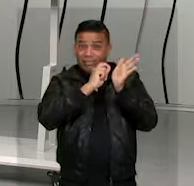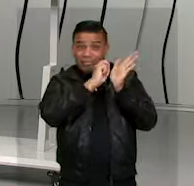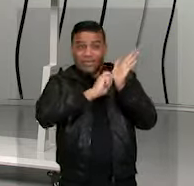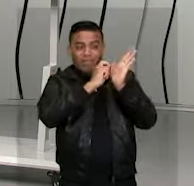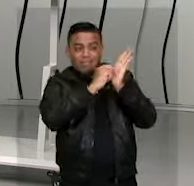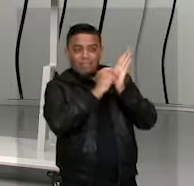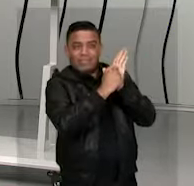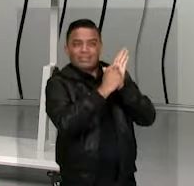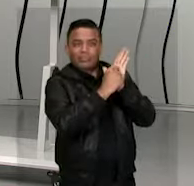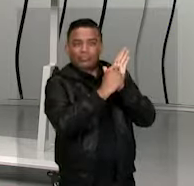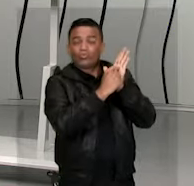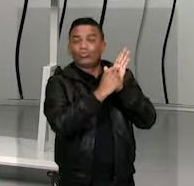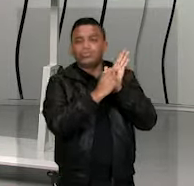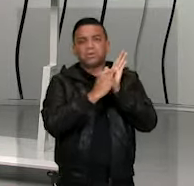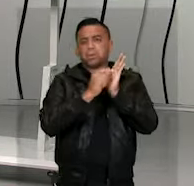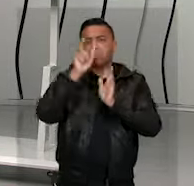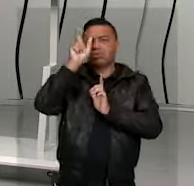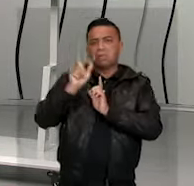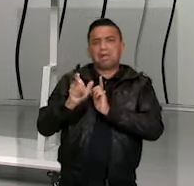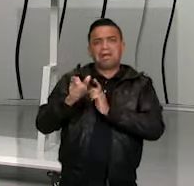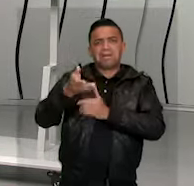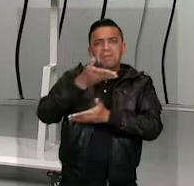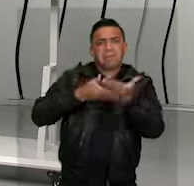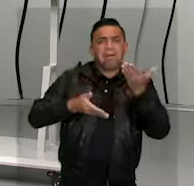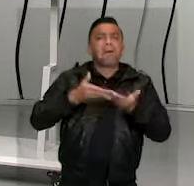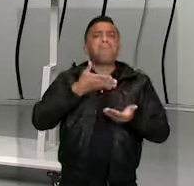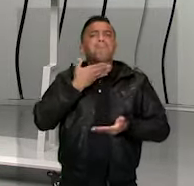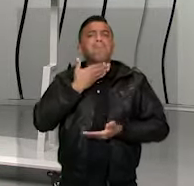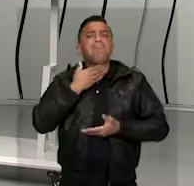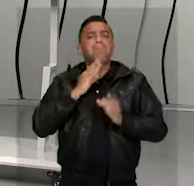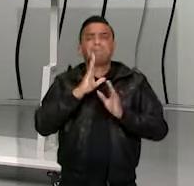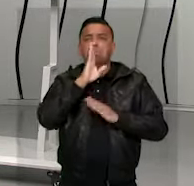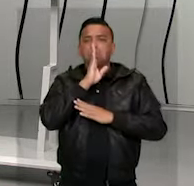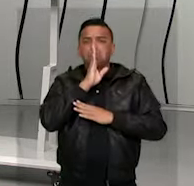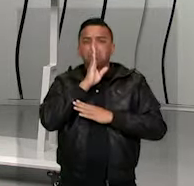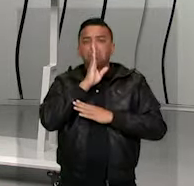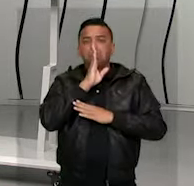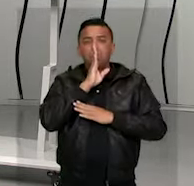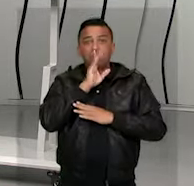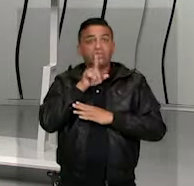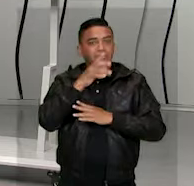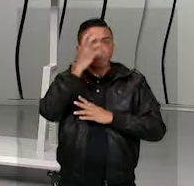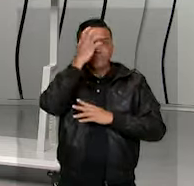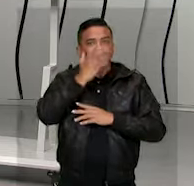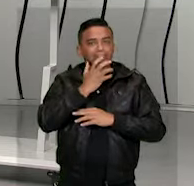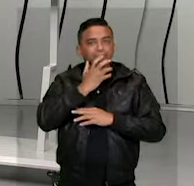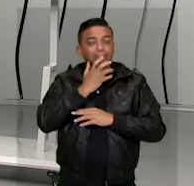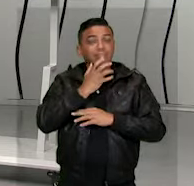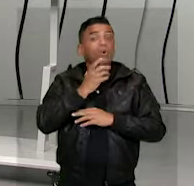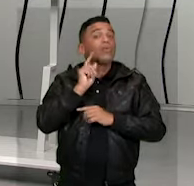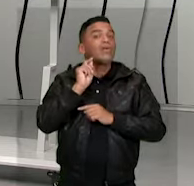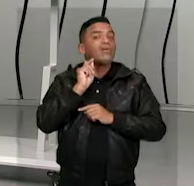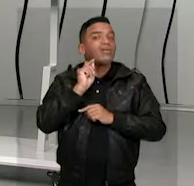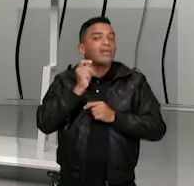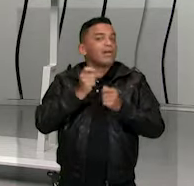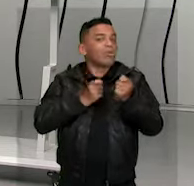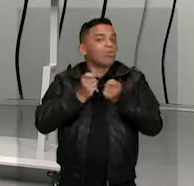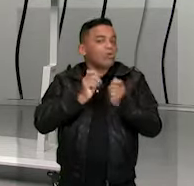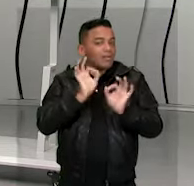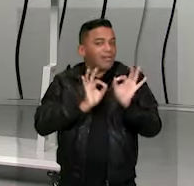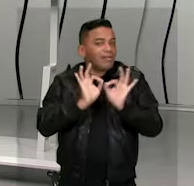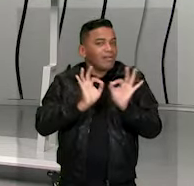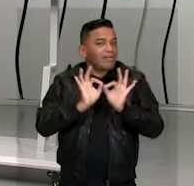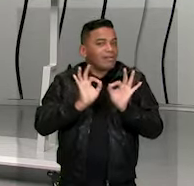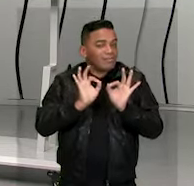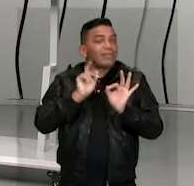personagens não estiverem conversando, aí você pode ter absoluta certeza que quem está controlando o